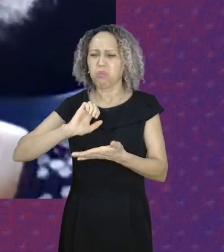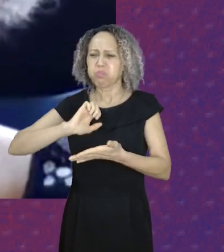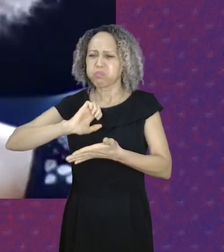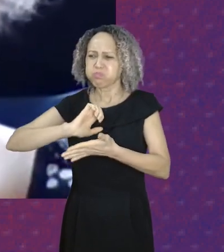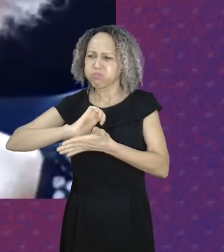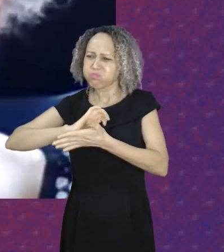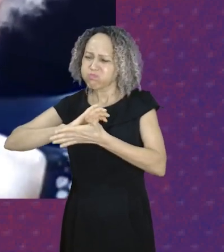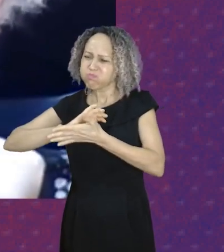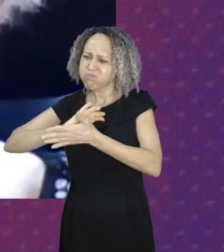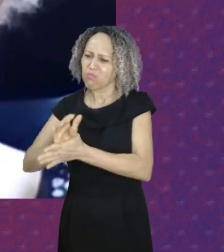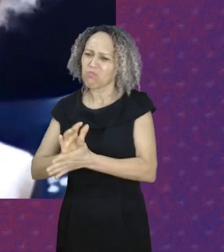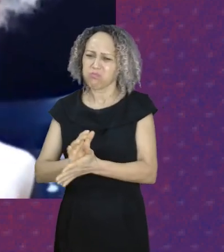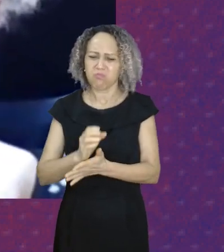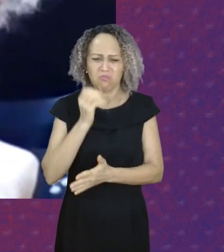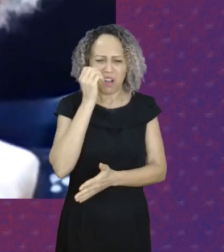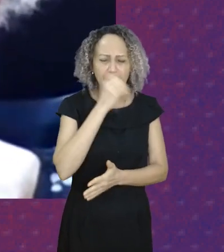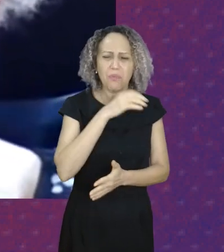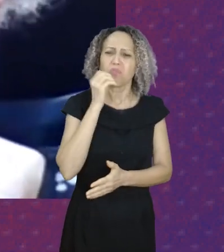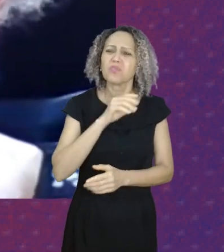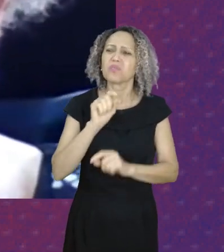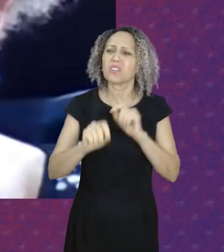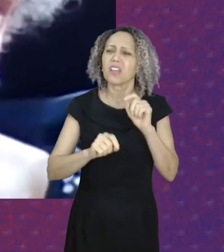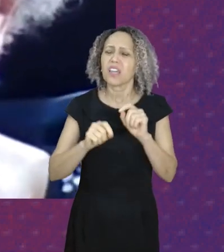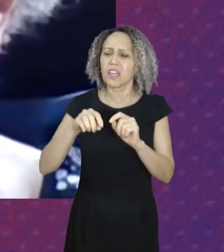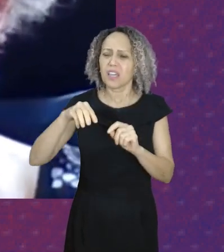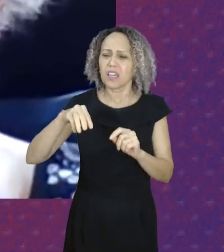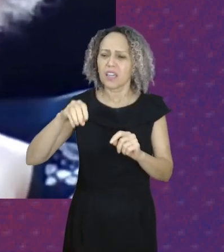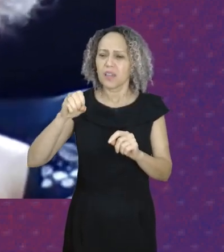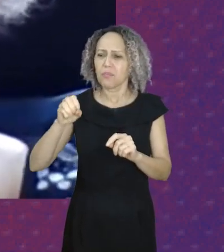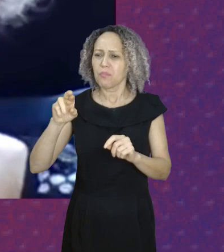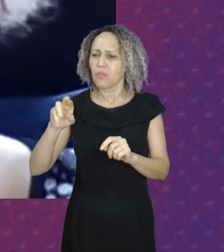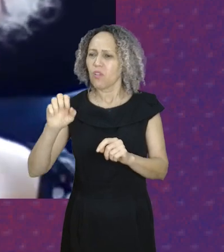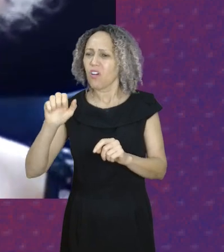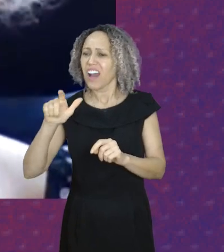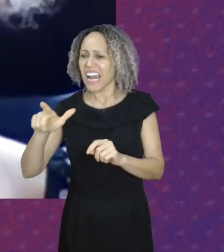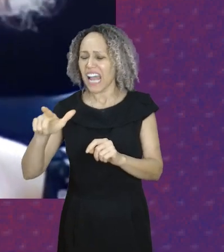Isso cabe denúncia também, e cabe